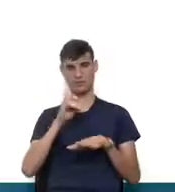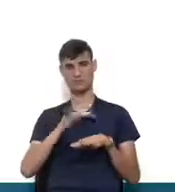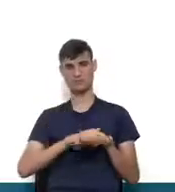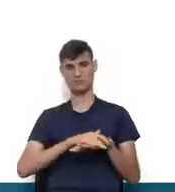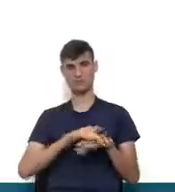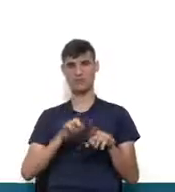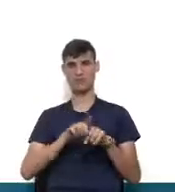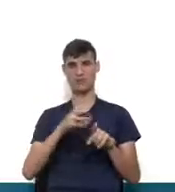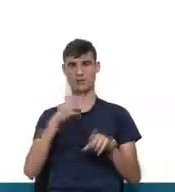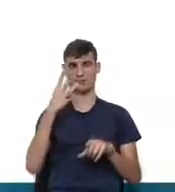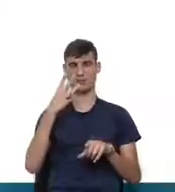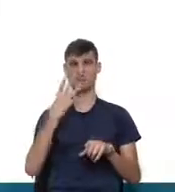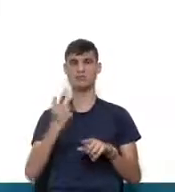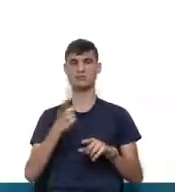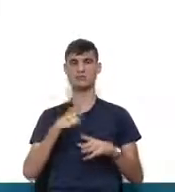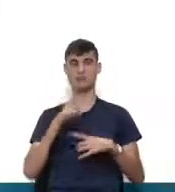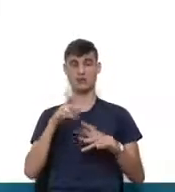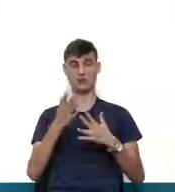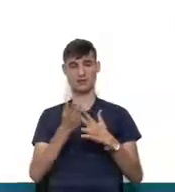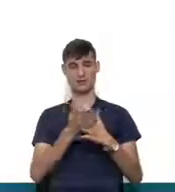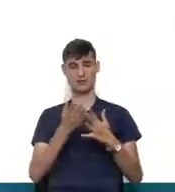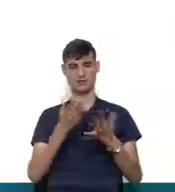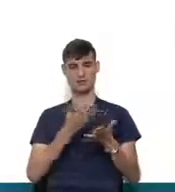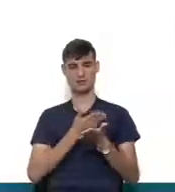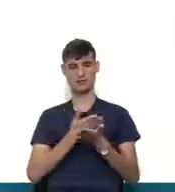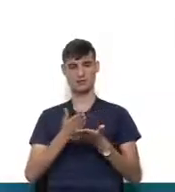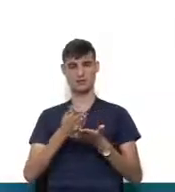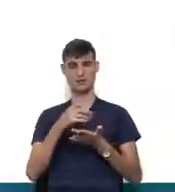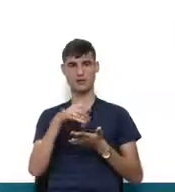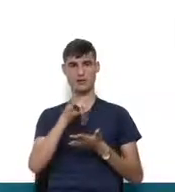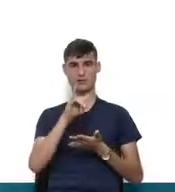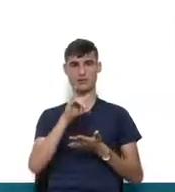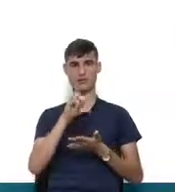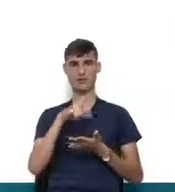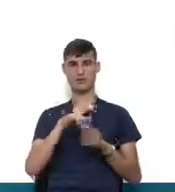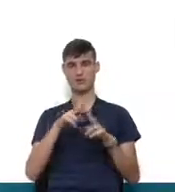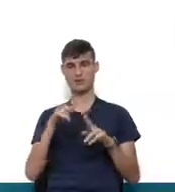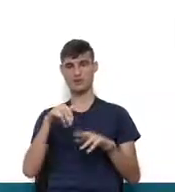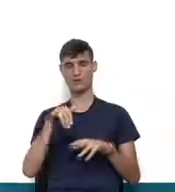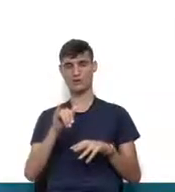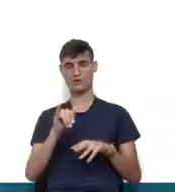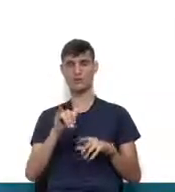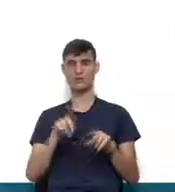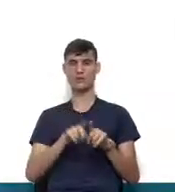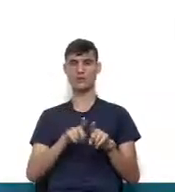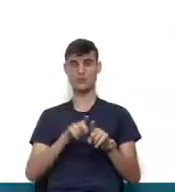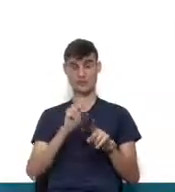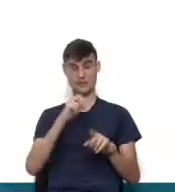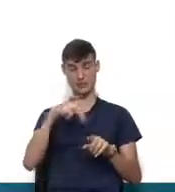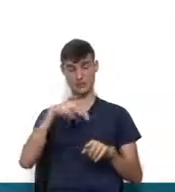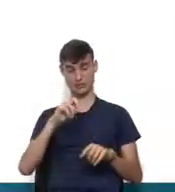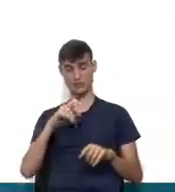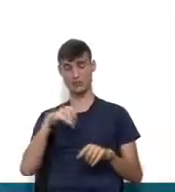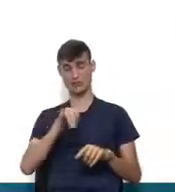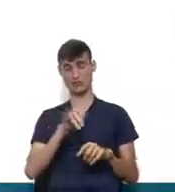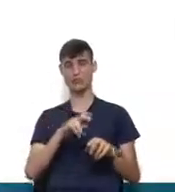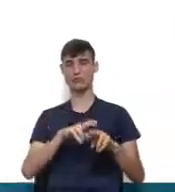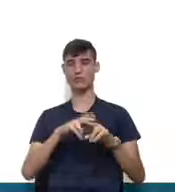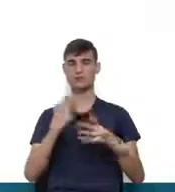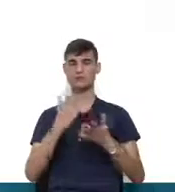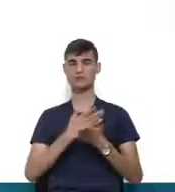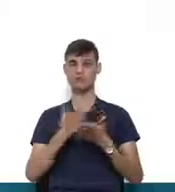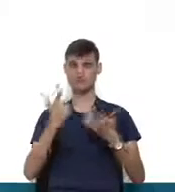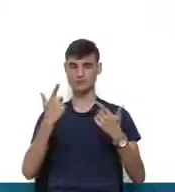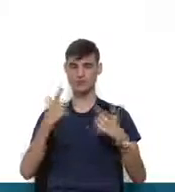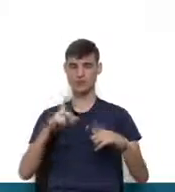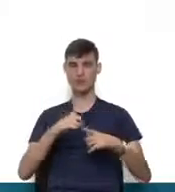cubo, neste intervalo de integração de y seno de y. E mais uma vez, quando eu chego aqui, olha, mais